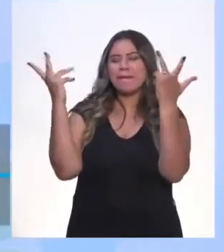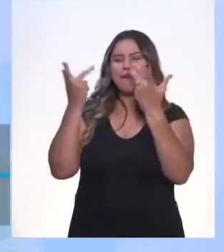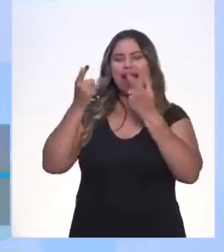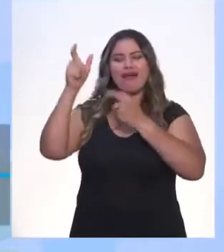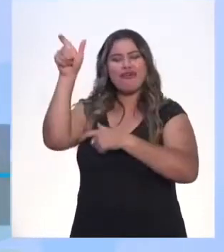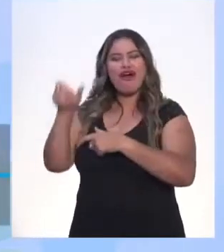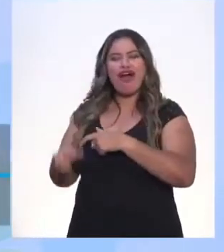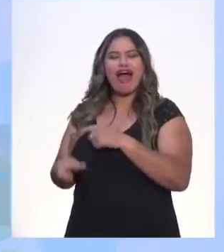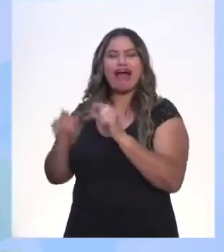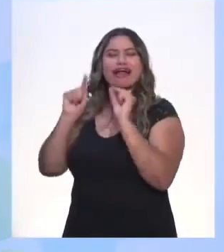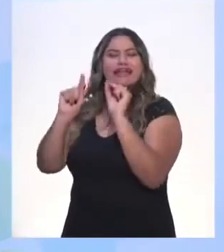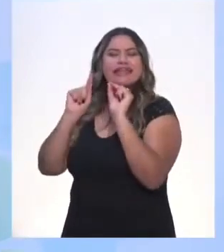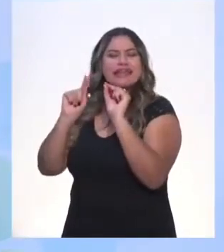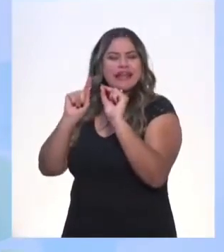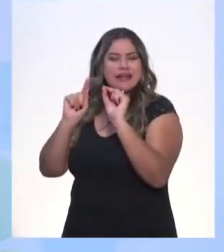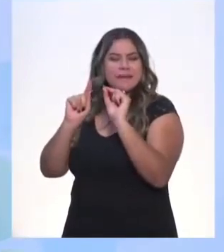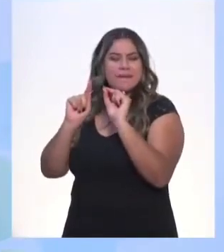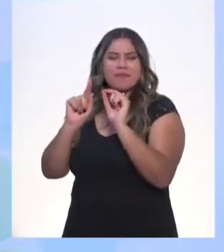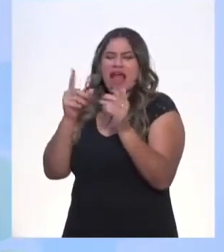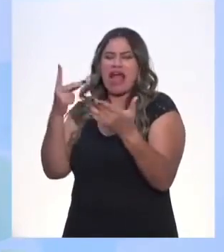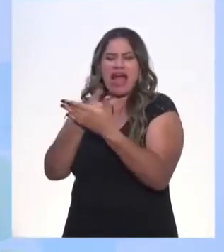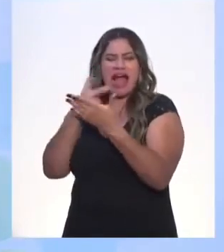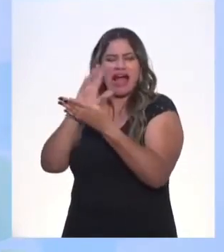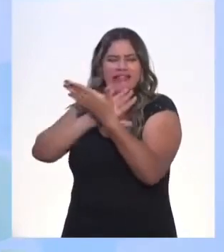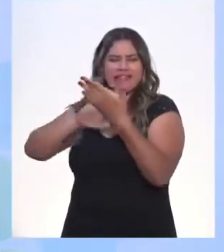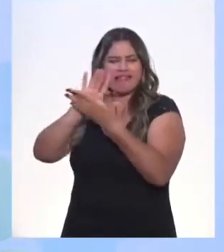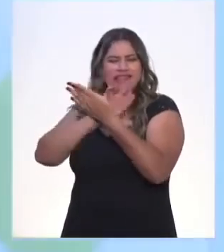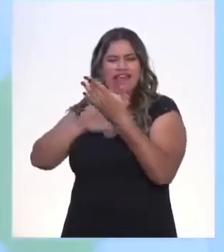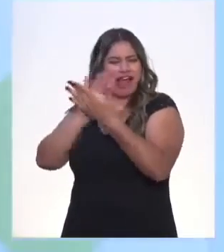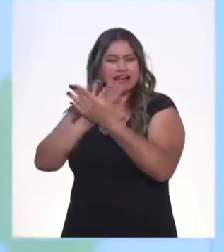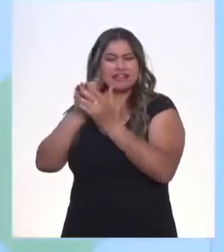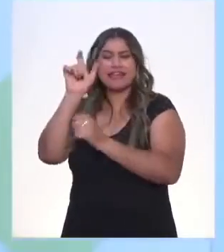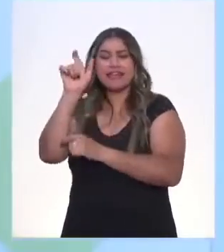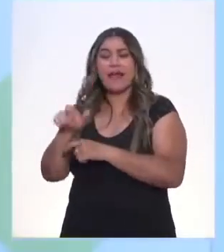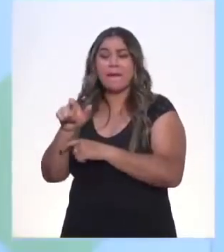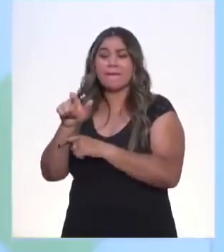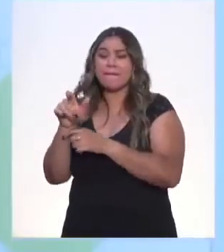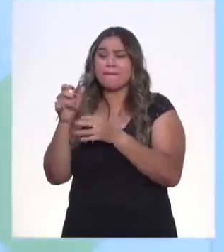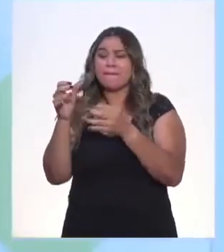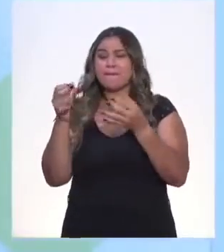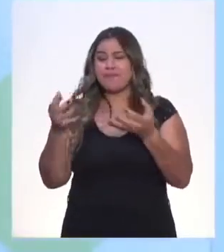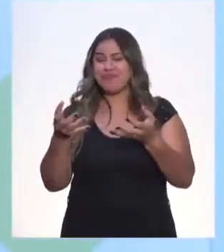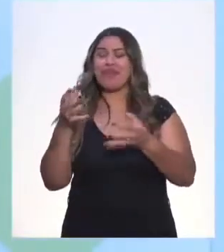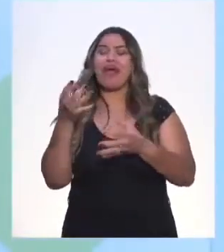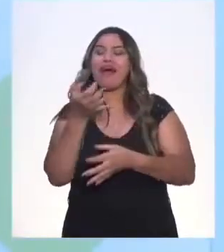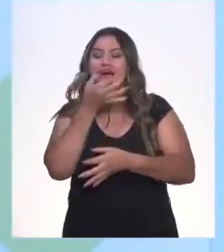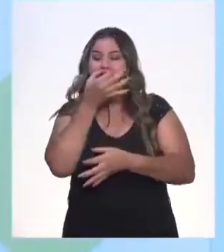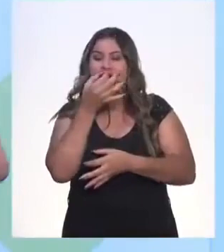maravilhosa, com a pessoa sem defeitos, a Fabi. Sem defeitos foi maravilhoso.